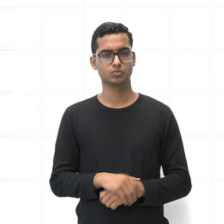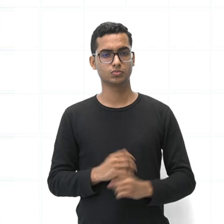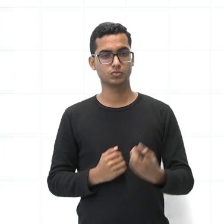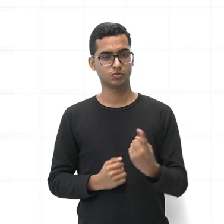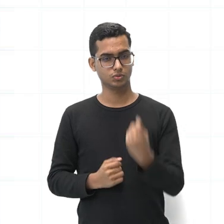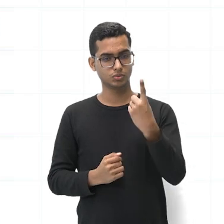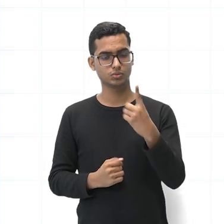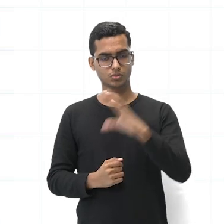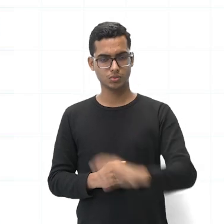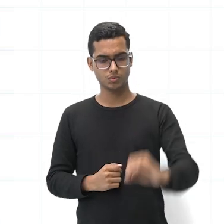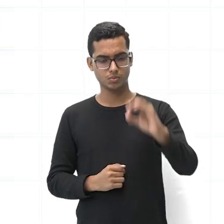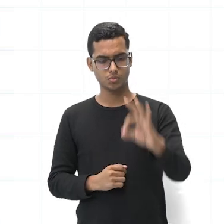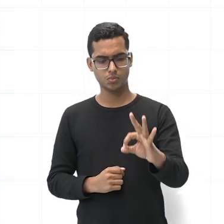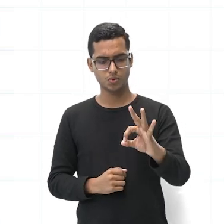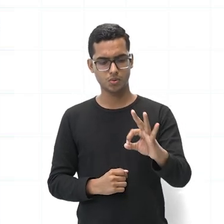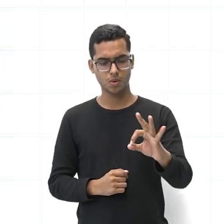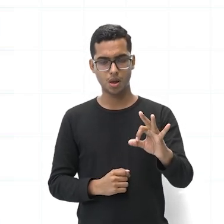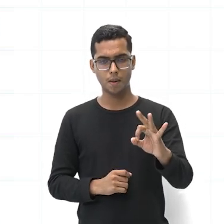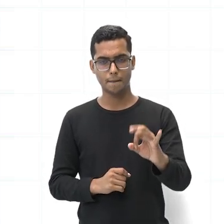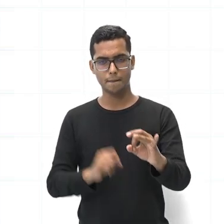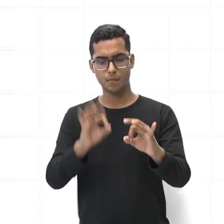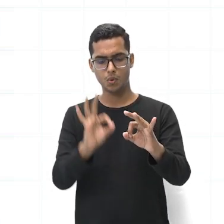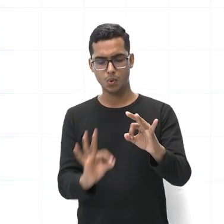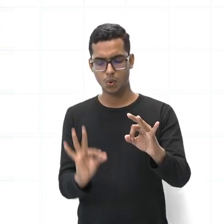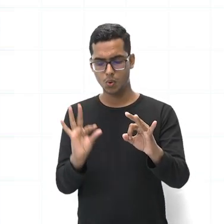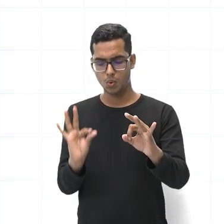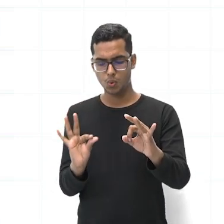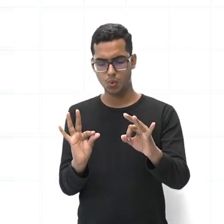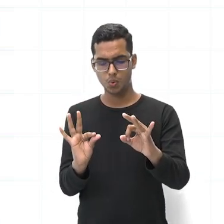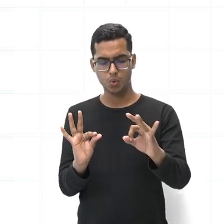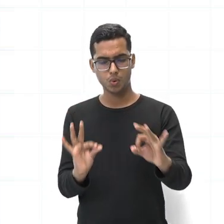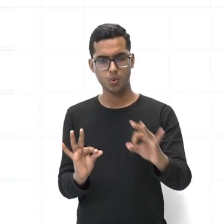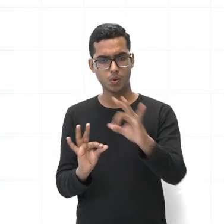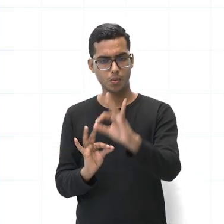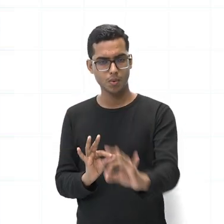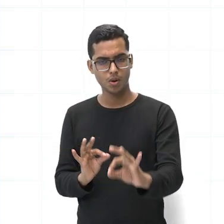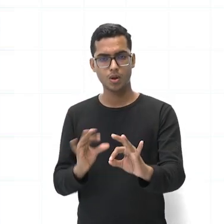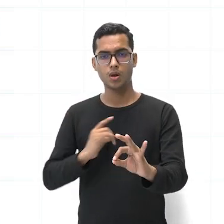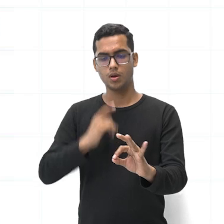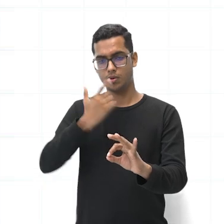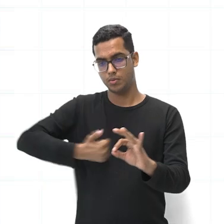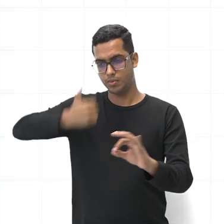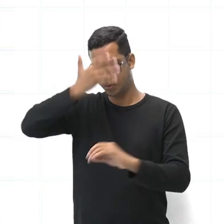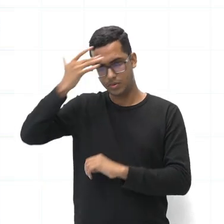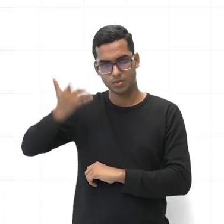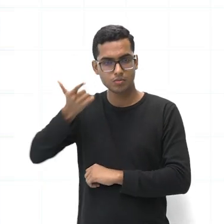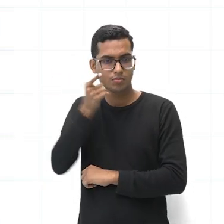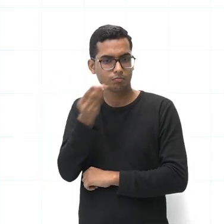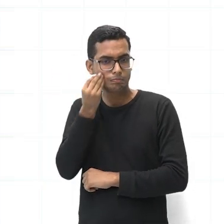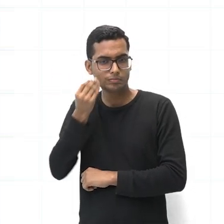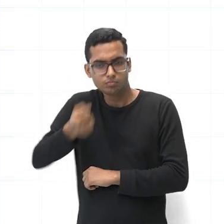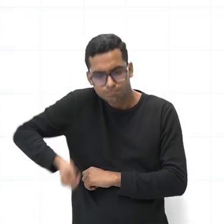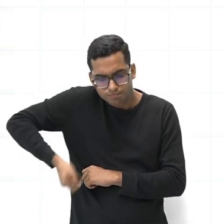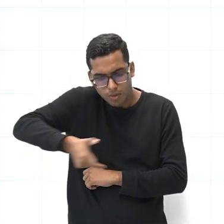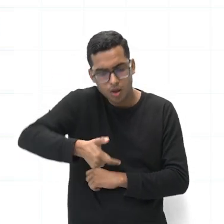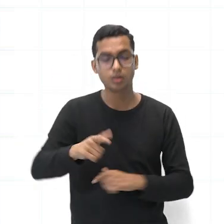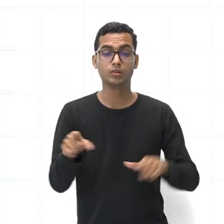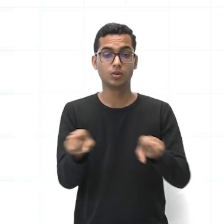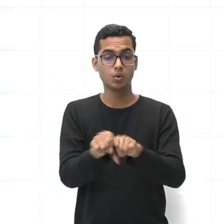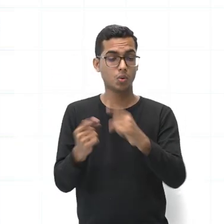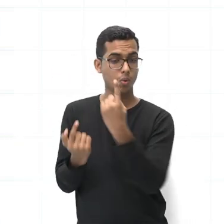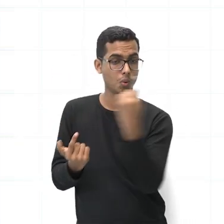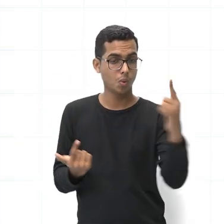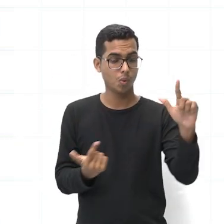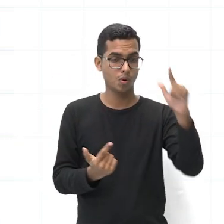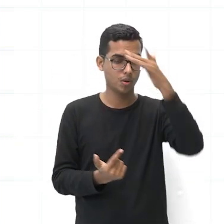chão, que o primeiro jogador deve tentar acertar. A partir daí, o próximo tenta acertar a